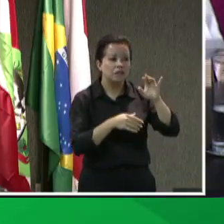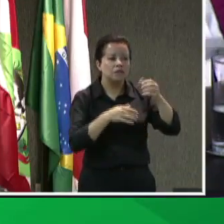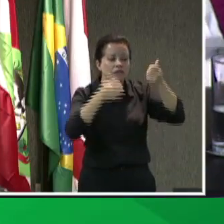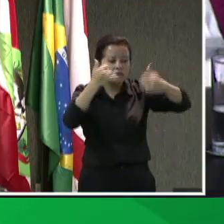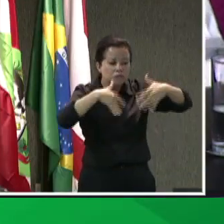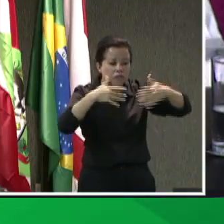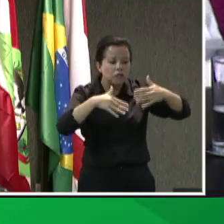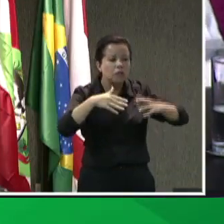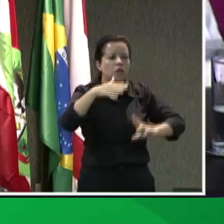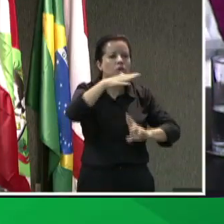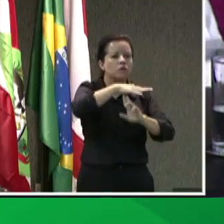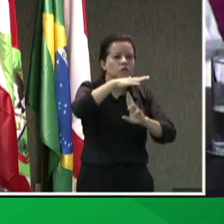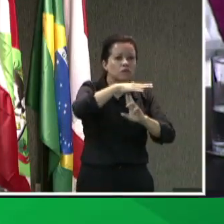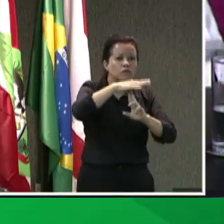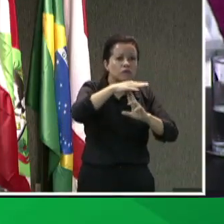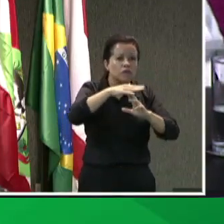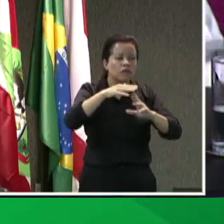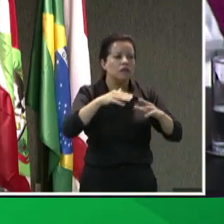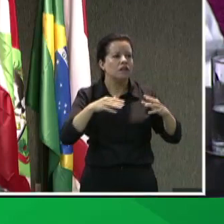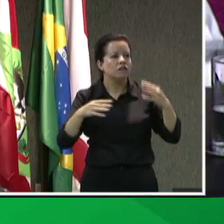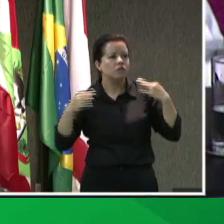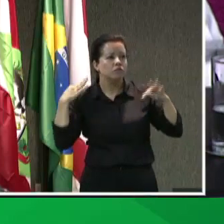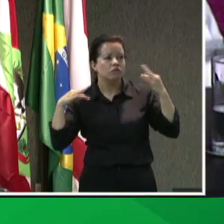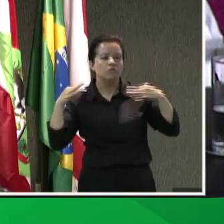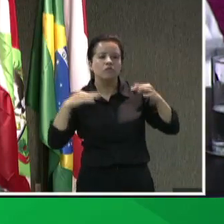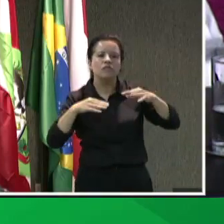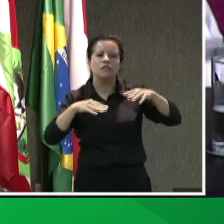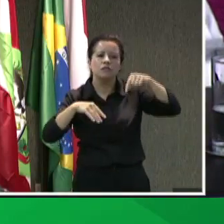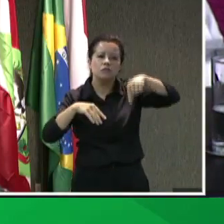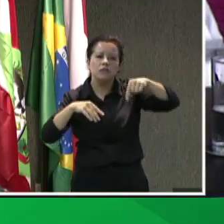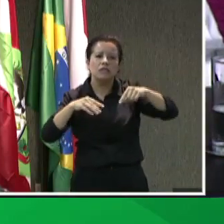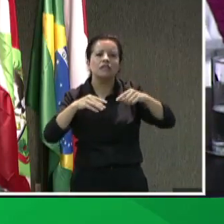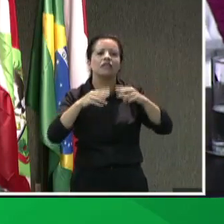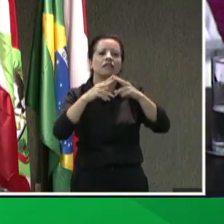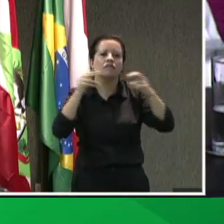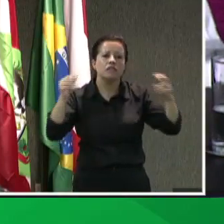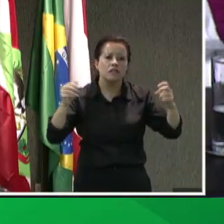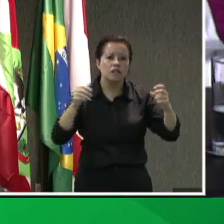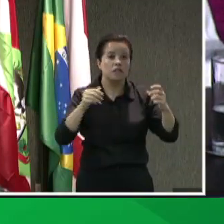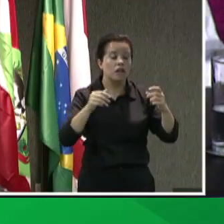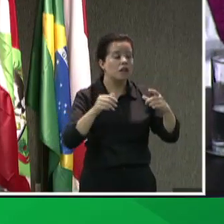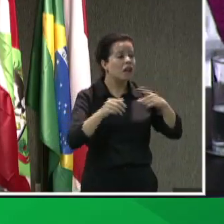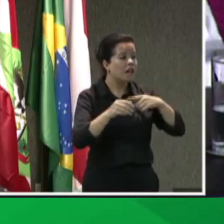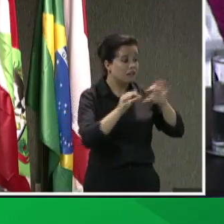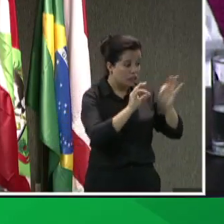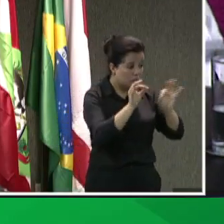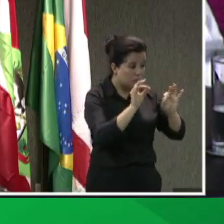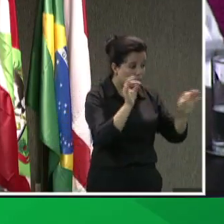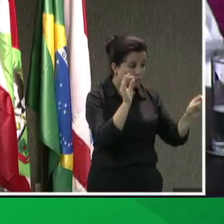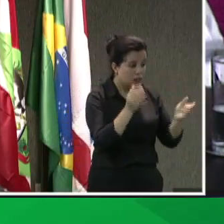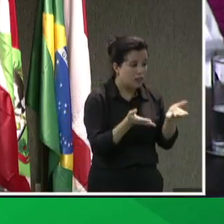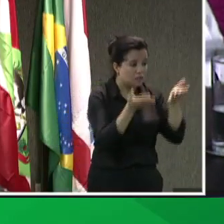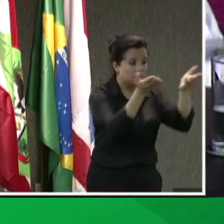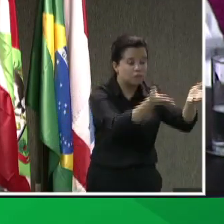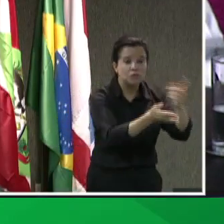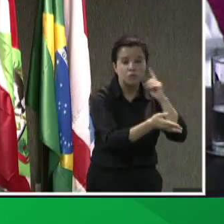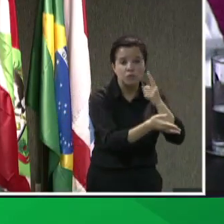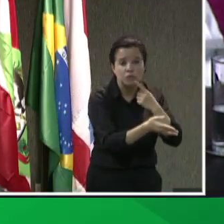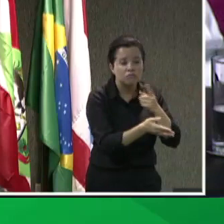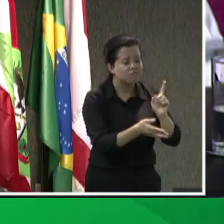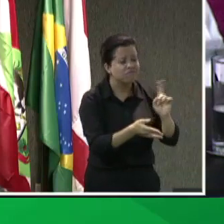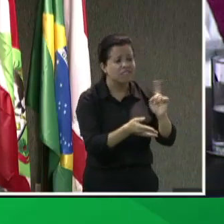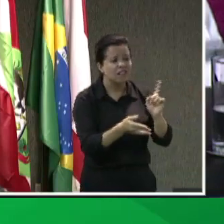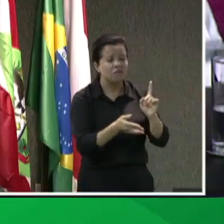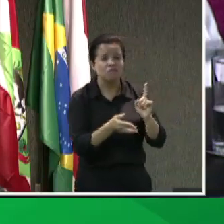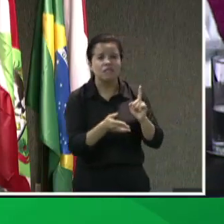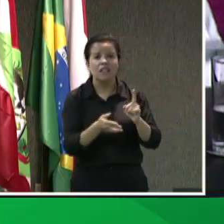Ronério, e que não está preparado, nada em Florianópolis está preparado, para o turismo de Florianópolis, nem para o ouvinte. Nós temos